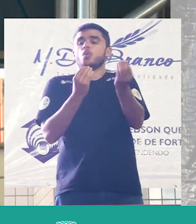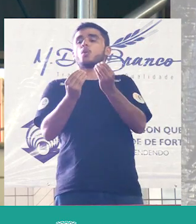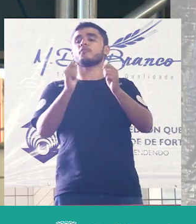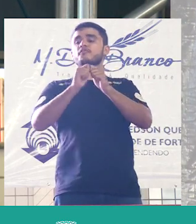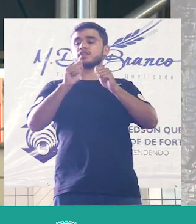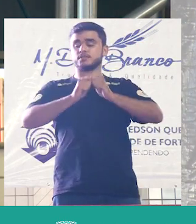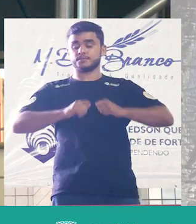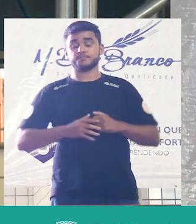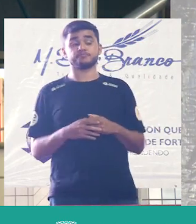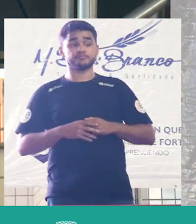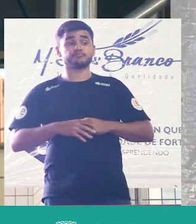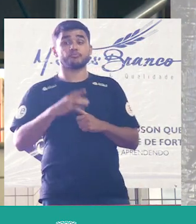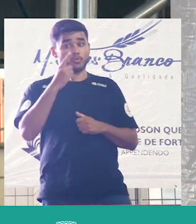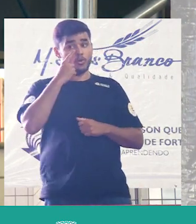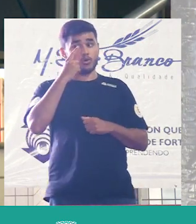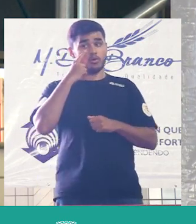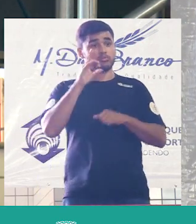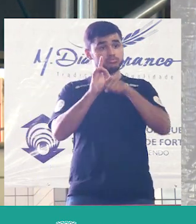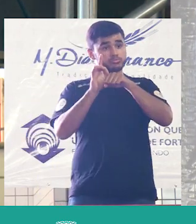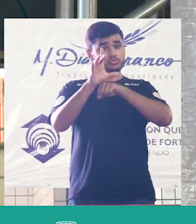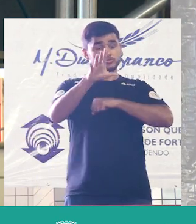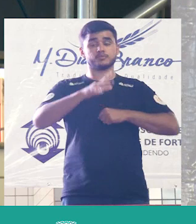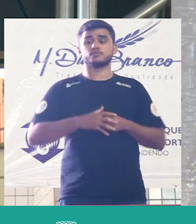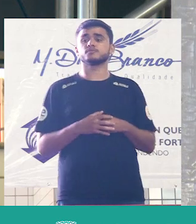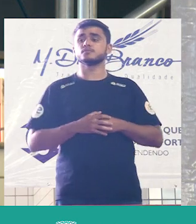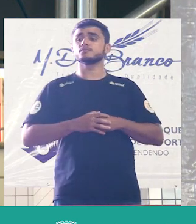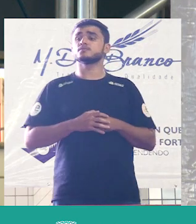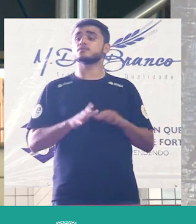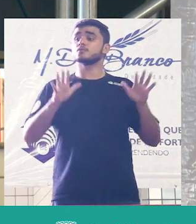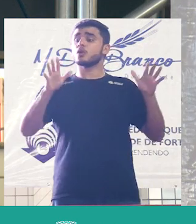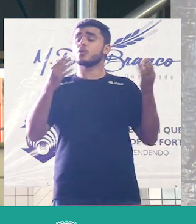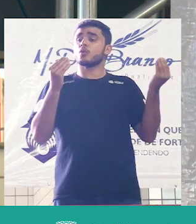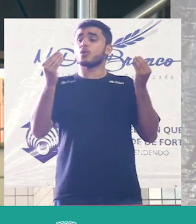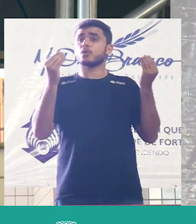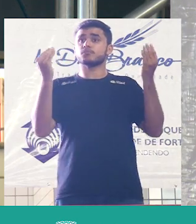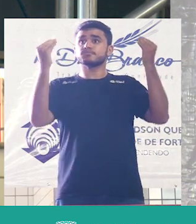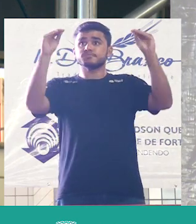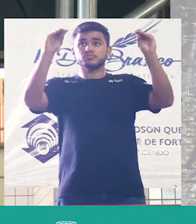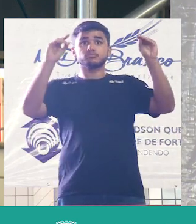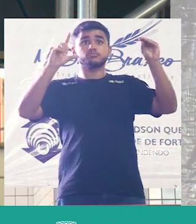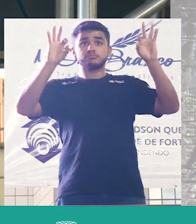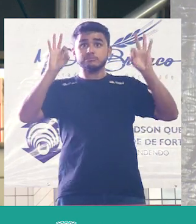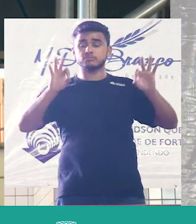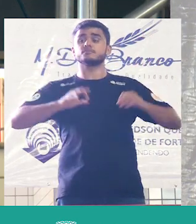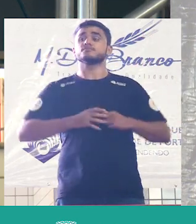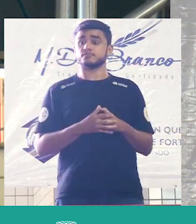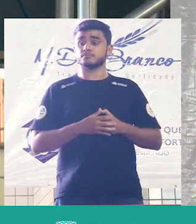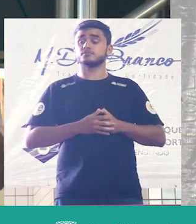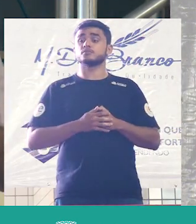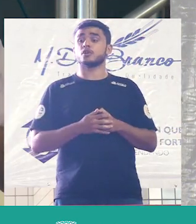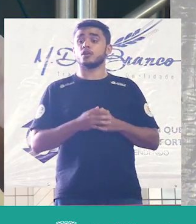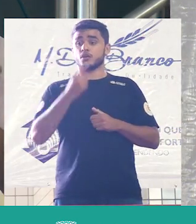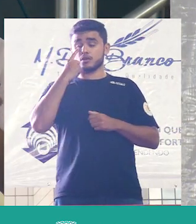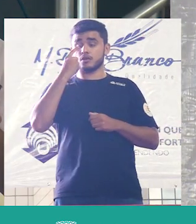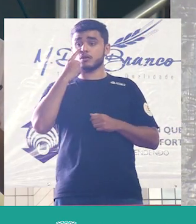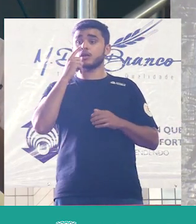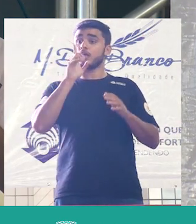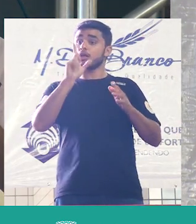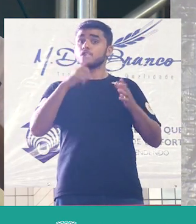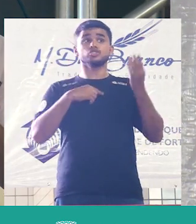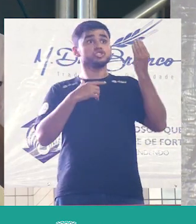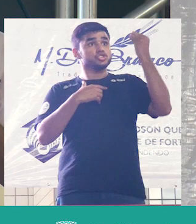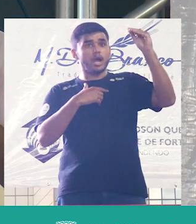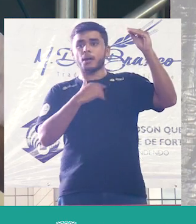executa? Pessoal, primeiro passo, quem são os 2 envolvidos no problema? Aquele cuja informação